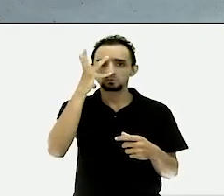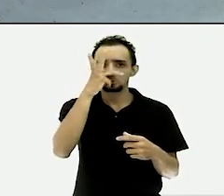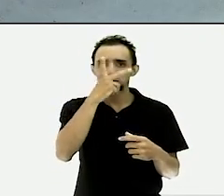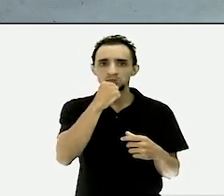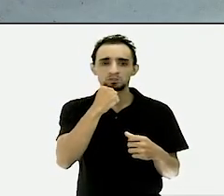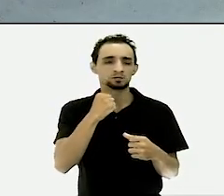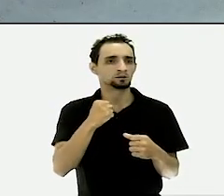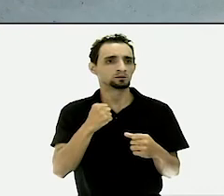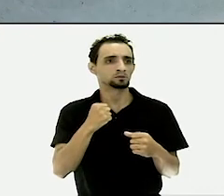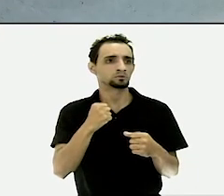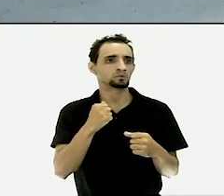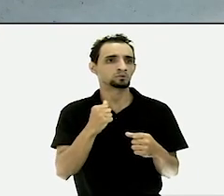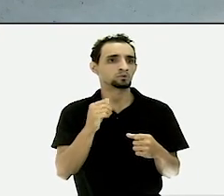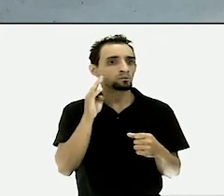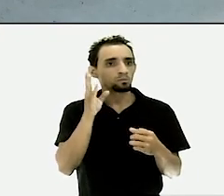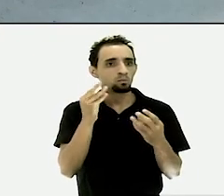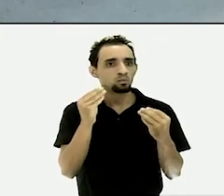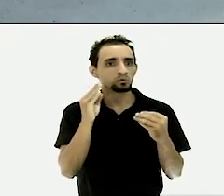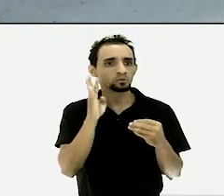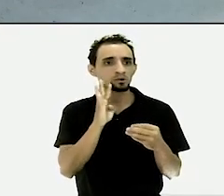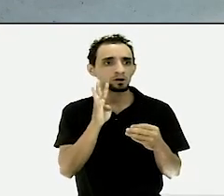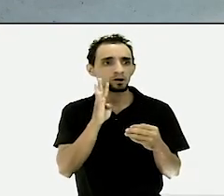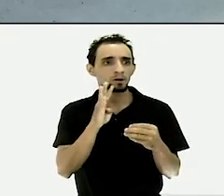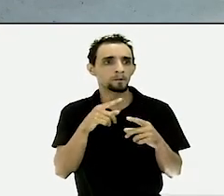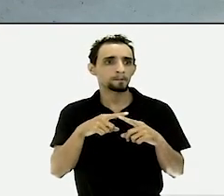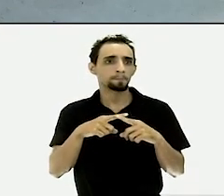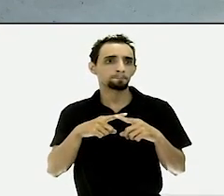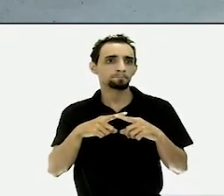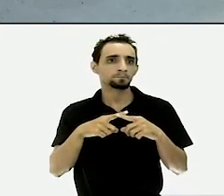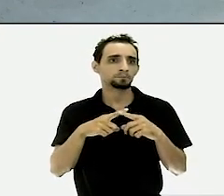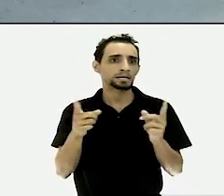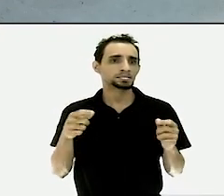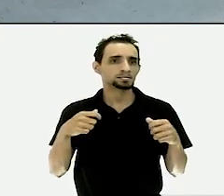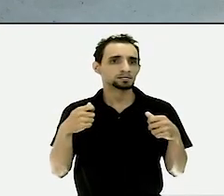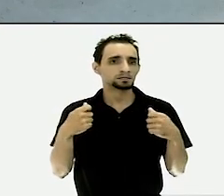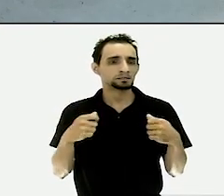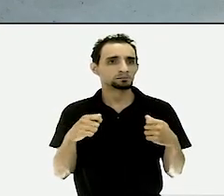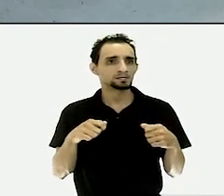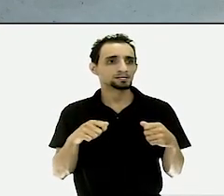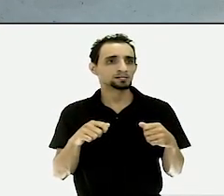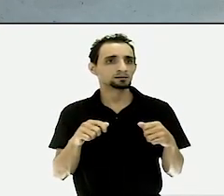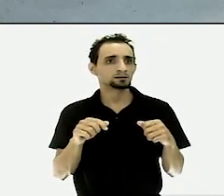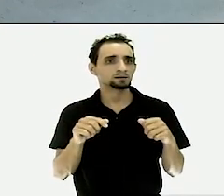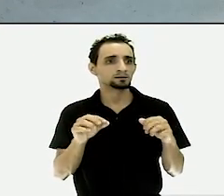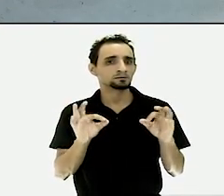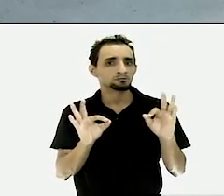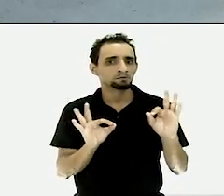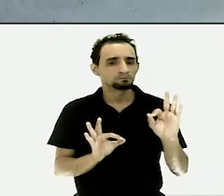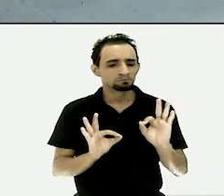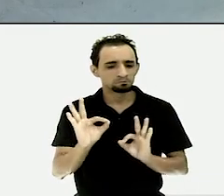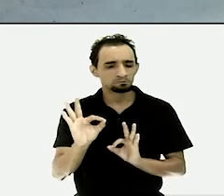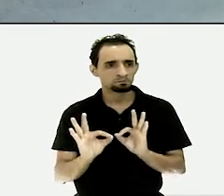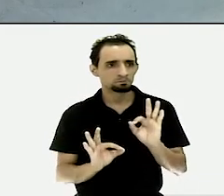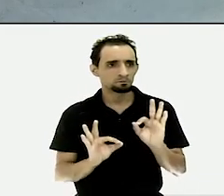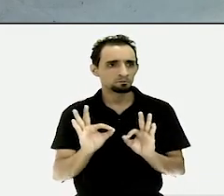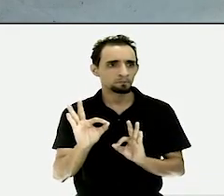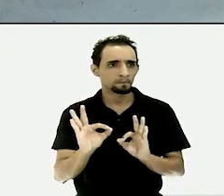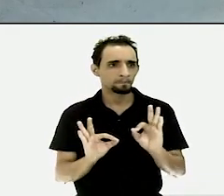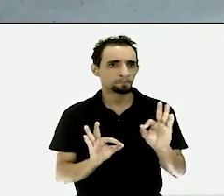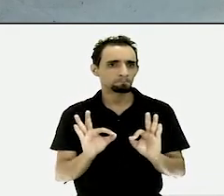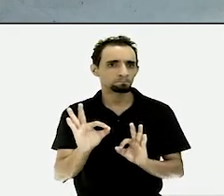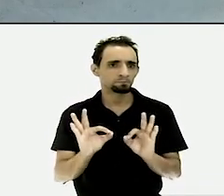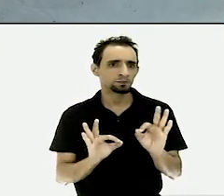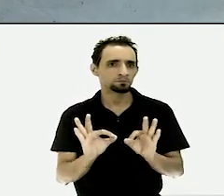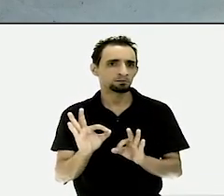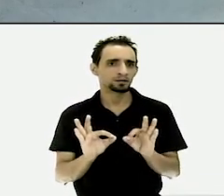aqui um trailer de quê? 30 metros quadrados? Não é trailer, é um bosque, não é um quiosque. Está alugado por, acho que R$800, se não me